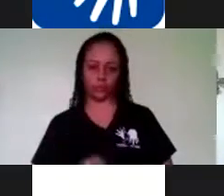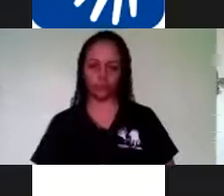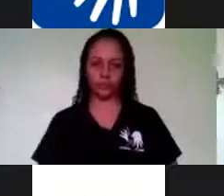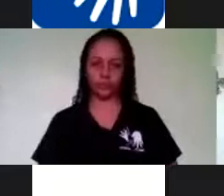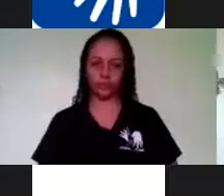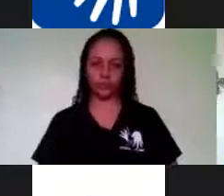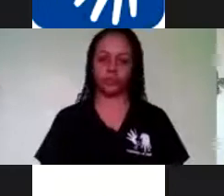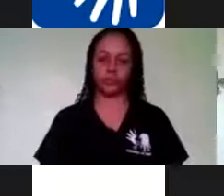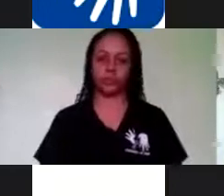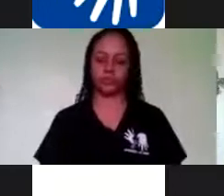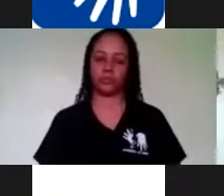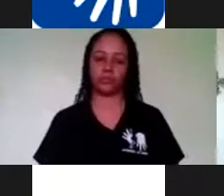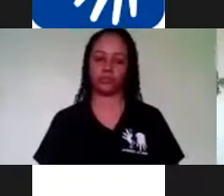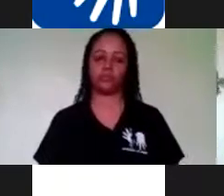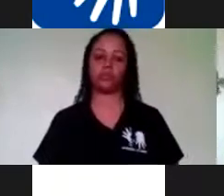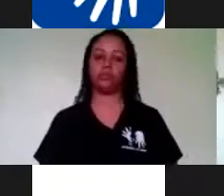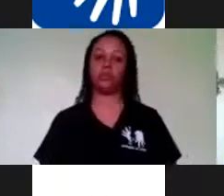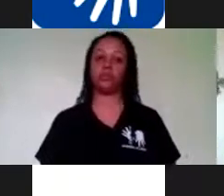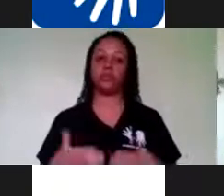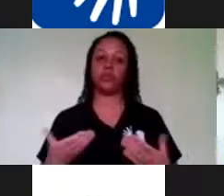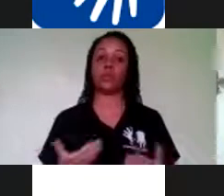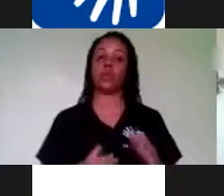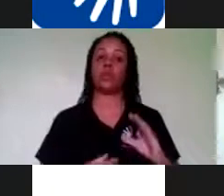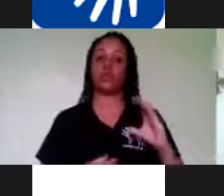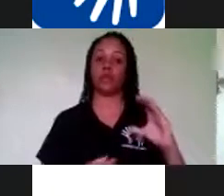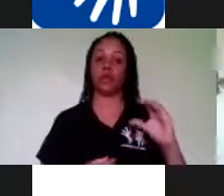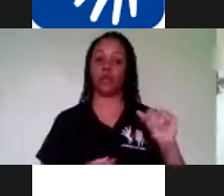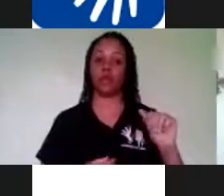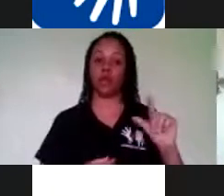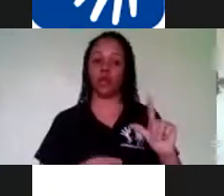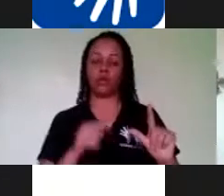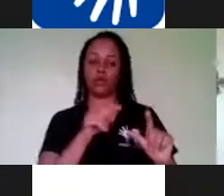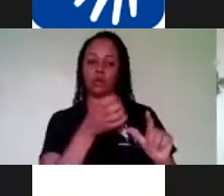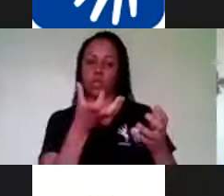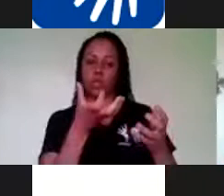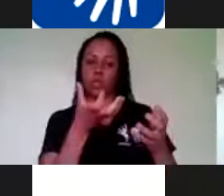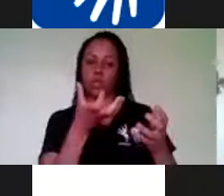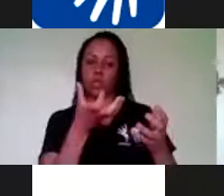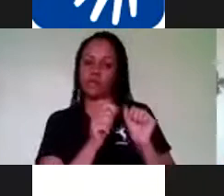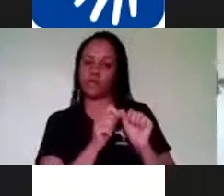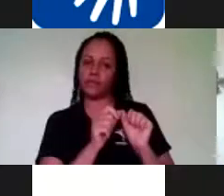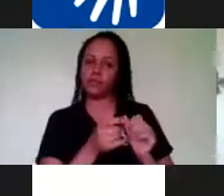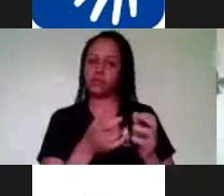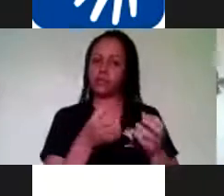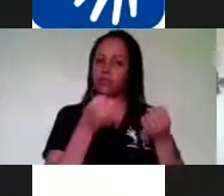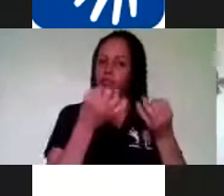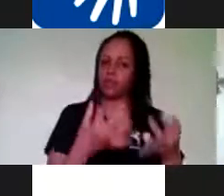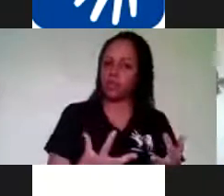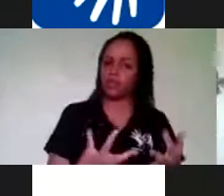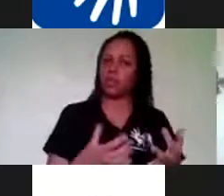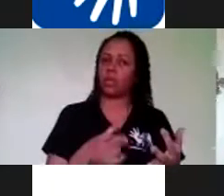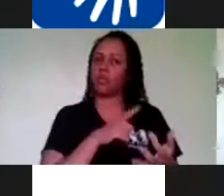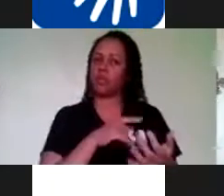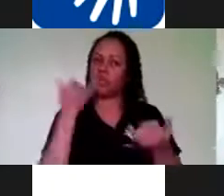Certo. Cal, eu não sei se você quer fazer algum comentário, se você tem alguma informação a respeito